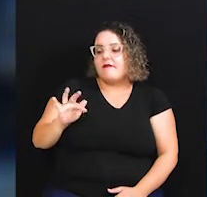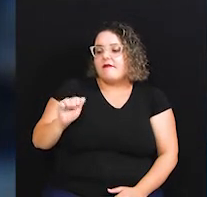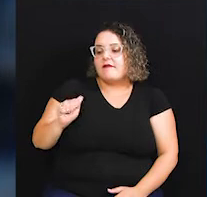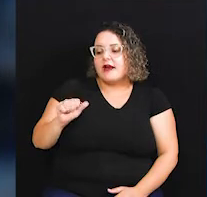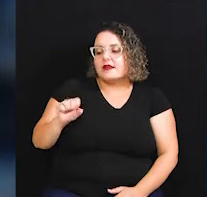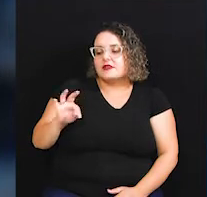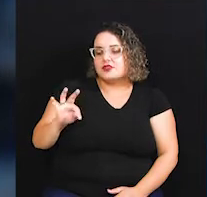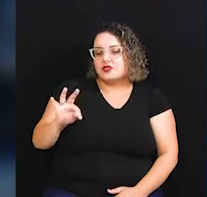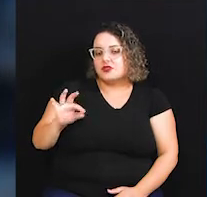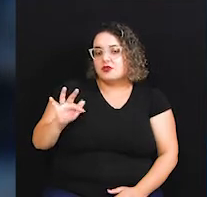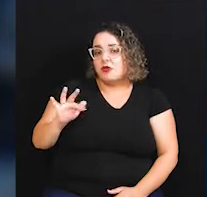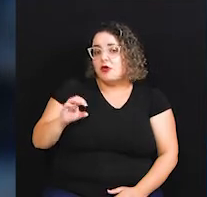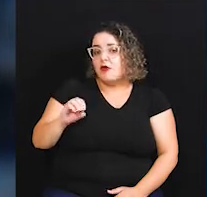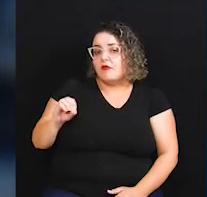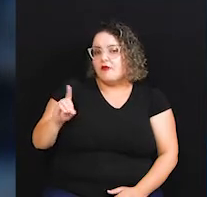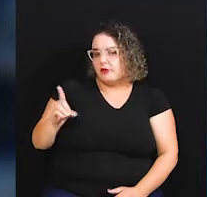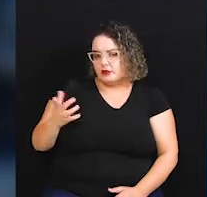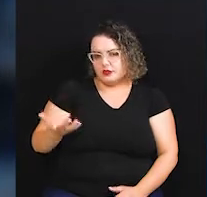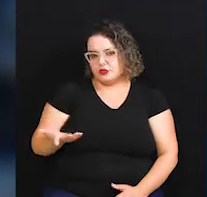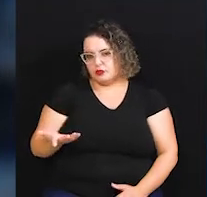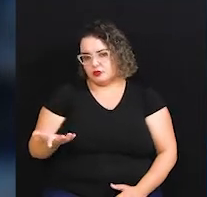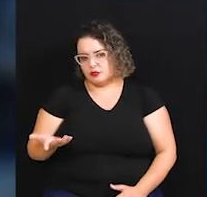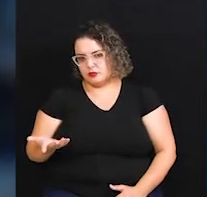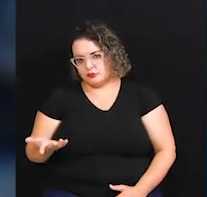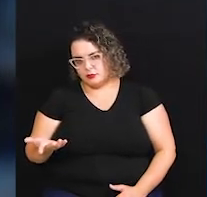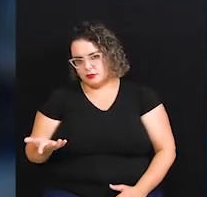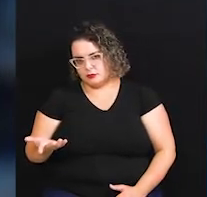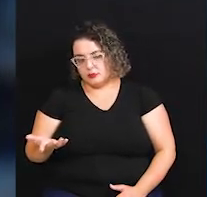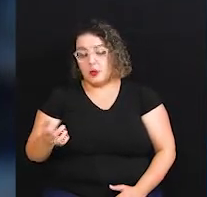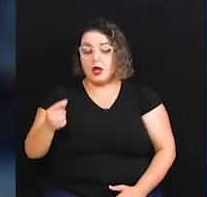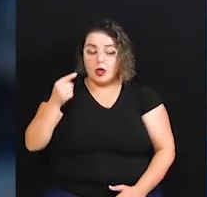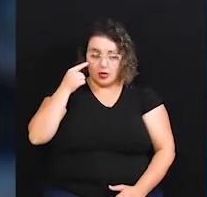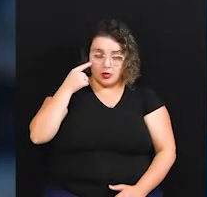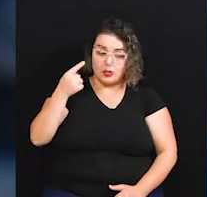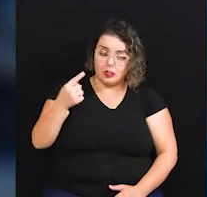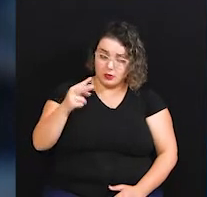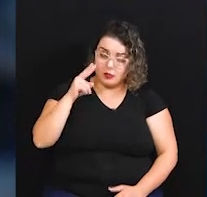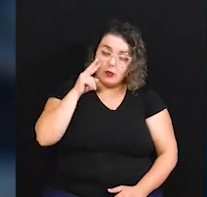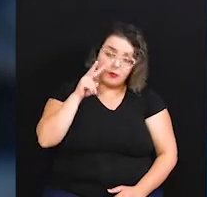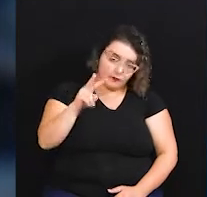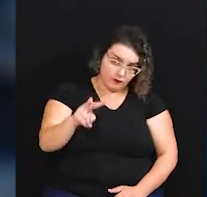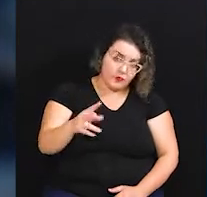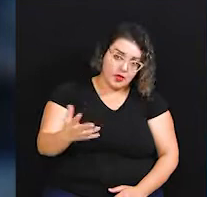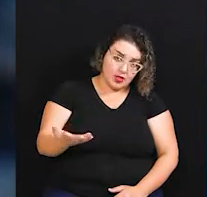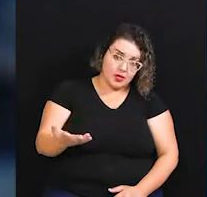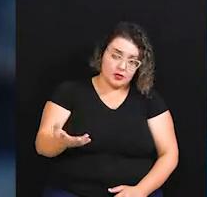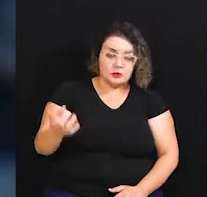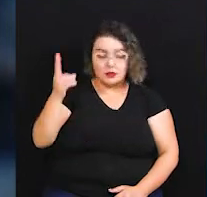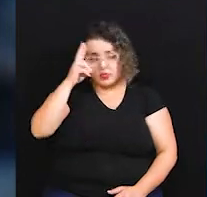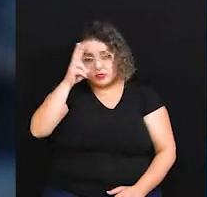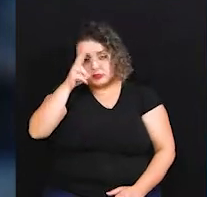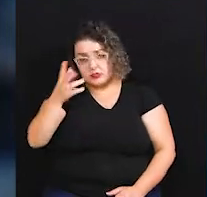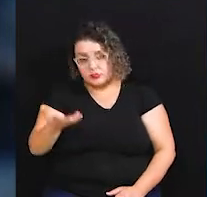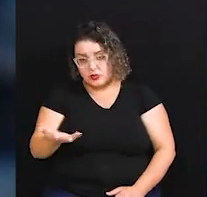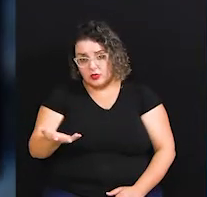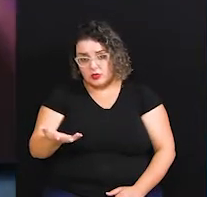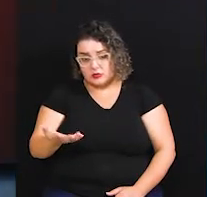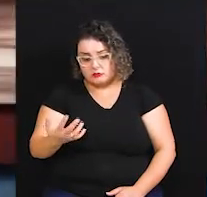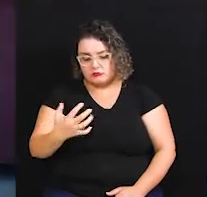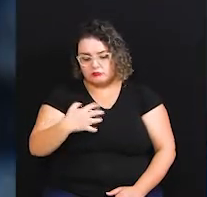gente não vai montar uma em cada esquina. A ideia é que você assistindo essa